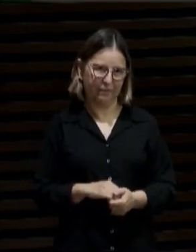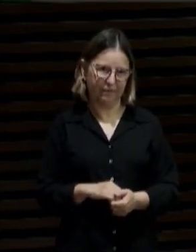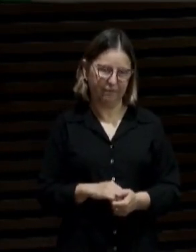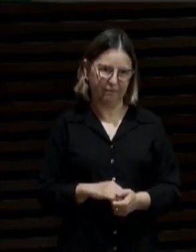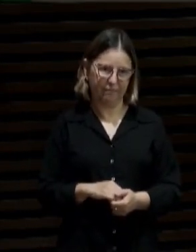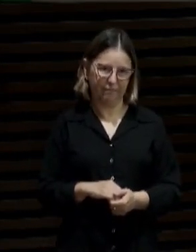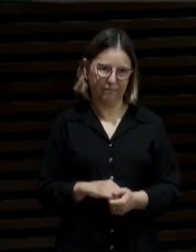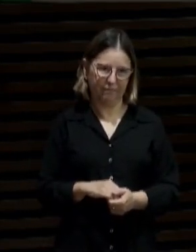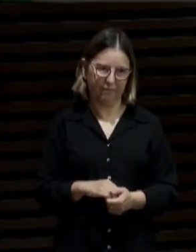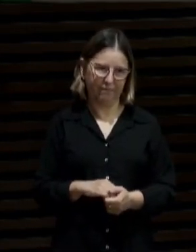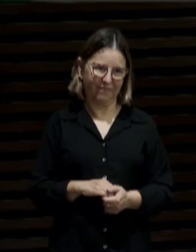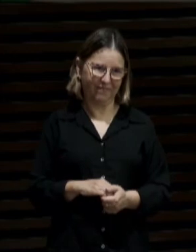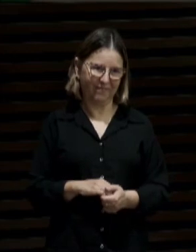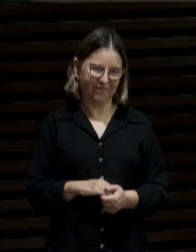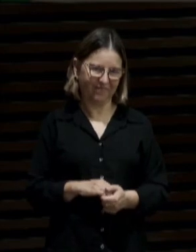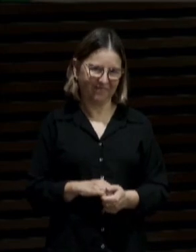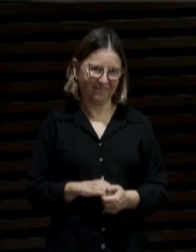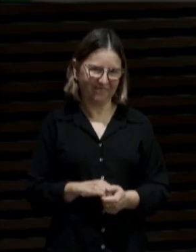isso é verdade para você.